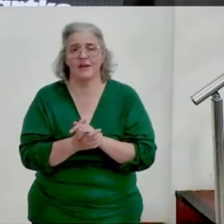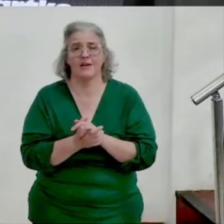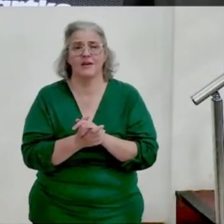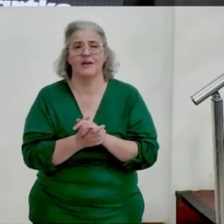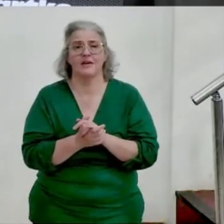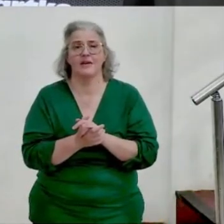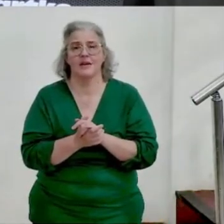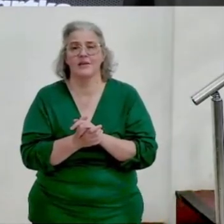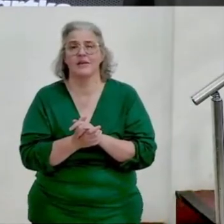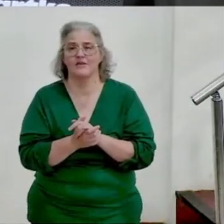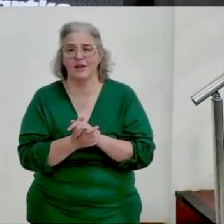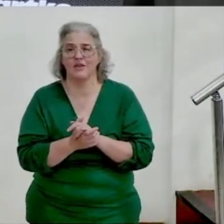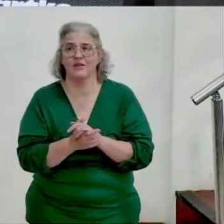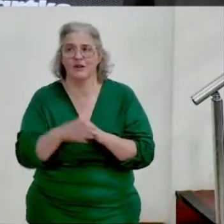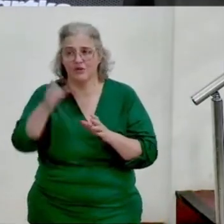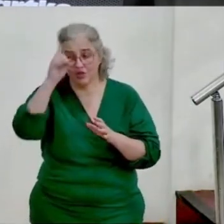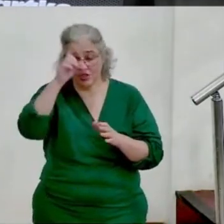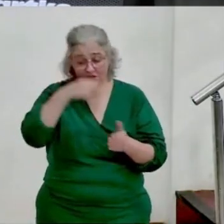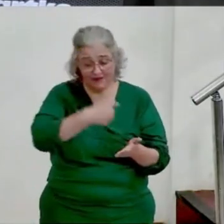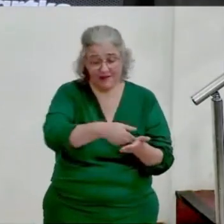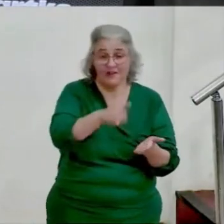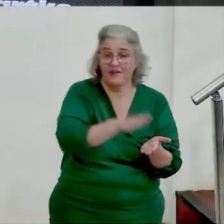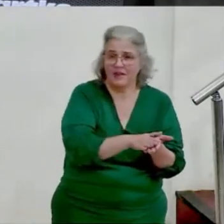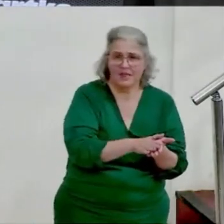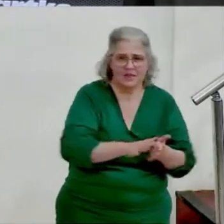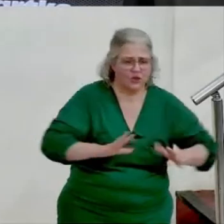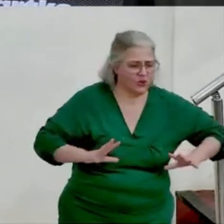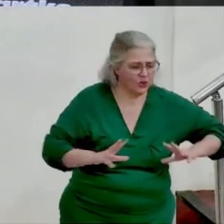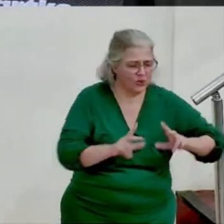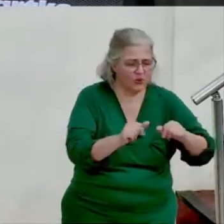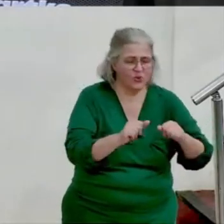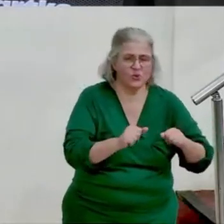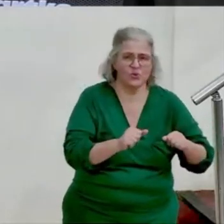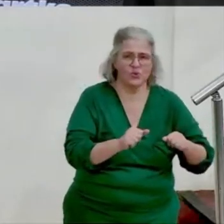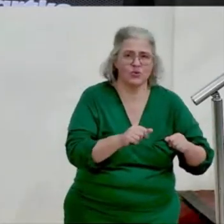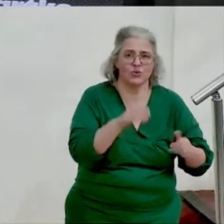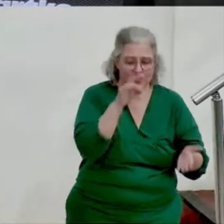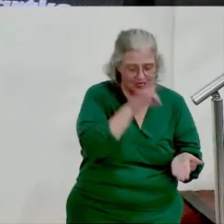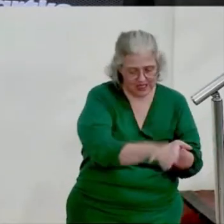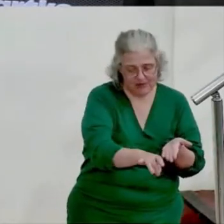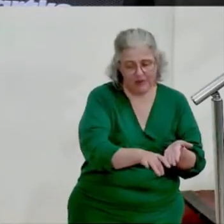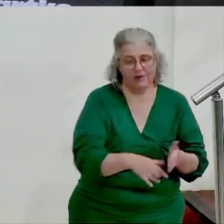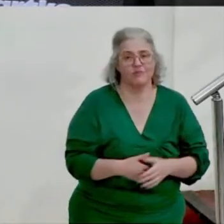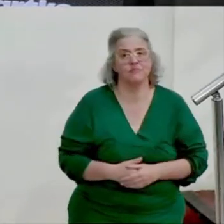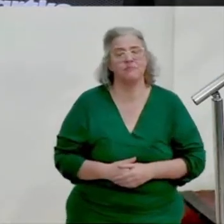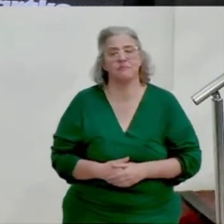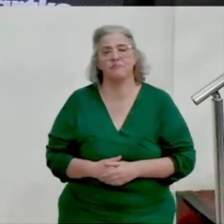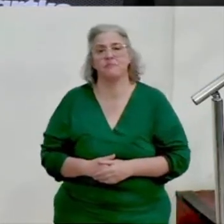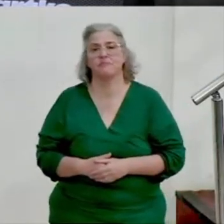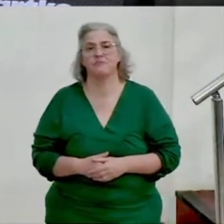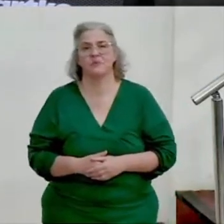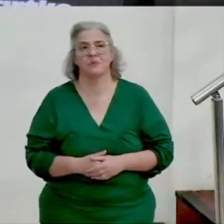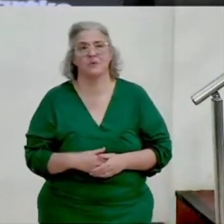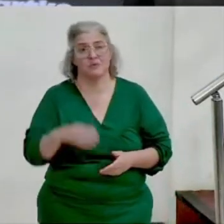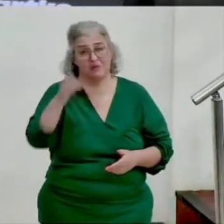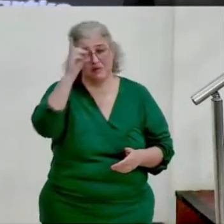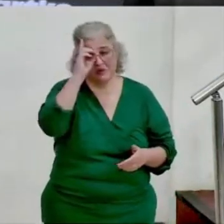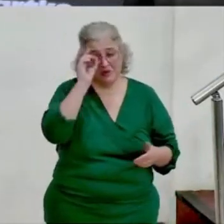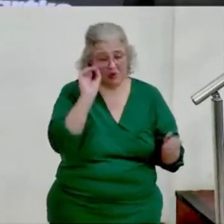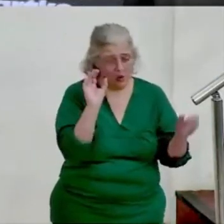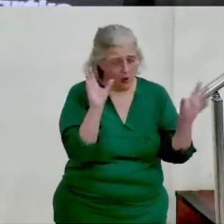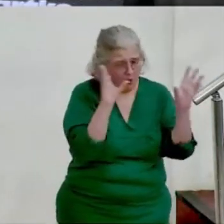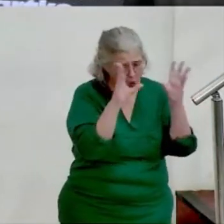de vingança contra todos os seus adversários. Um dia escuro,